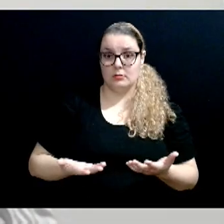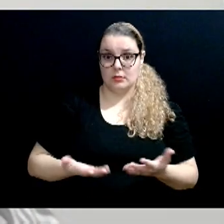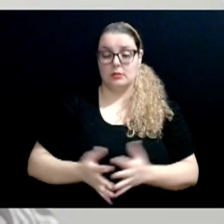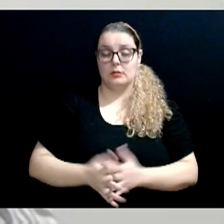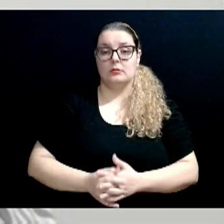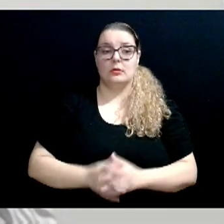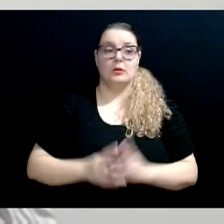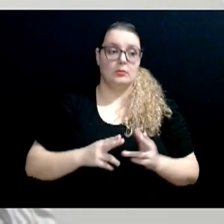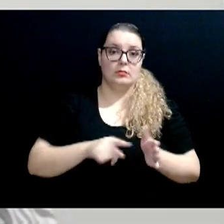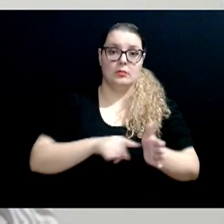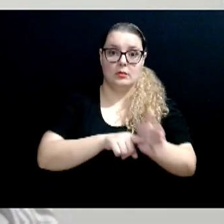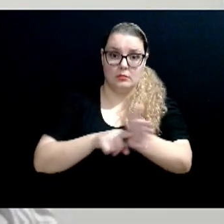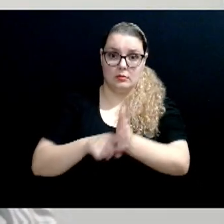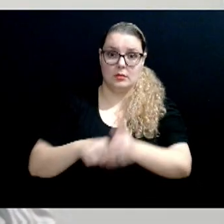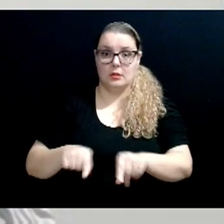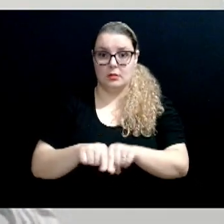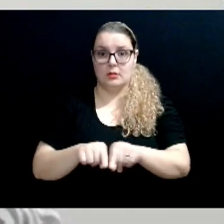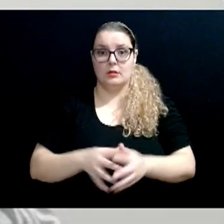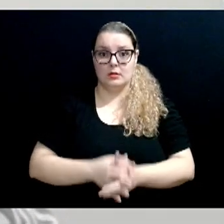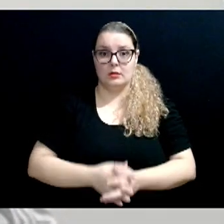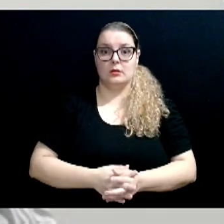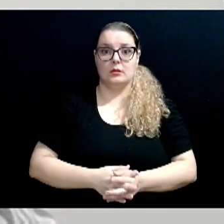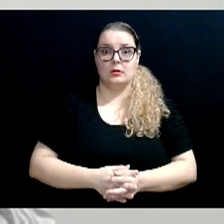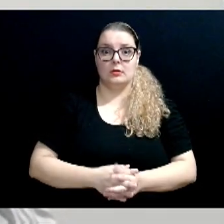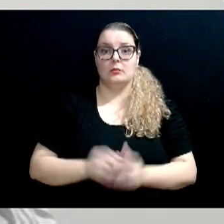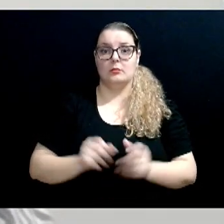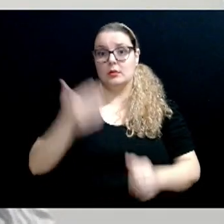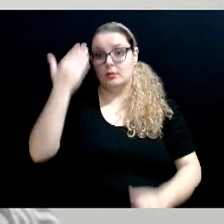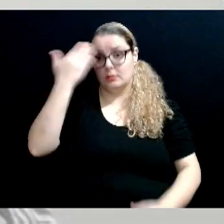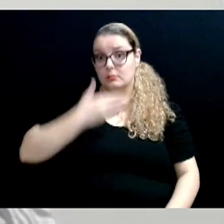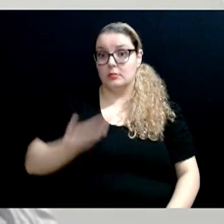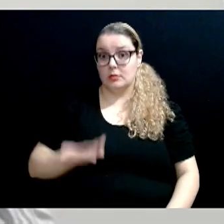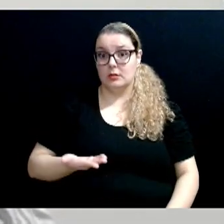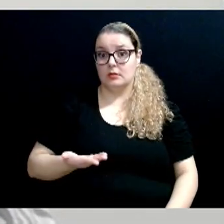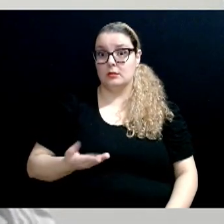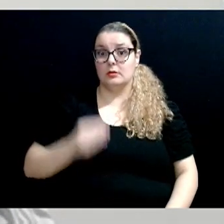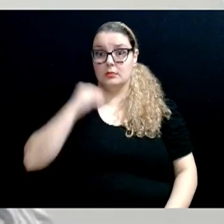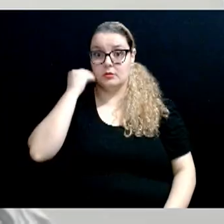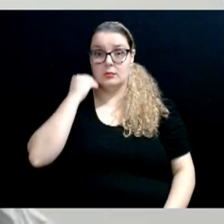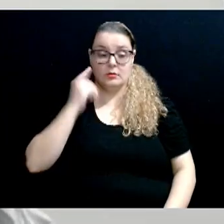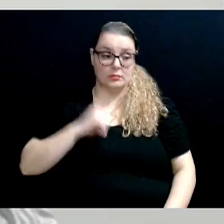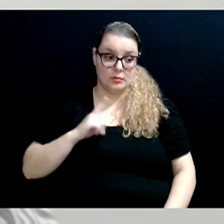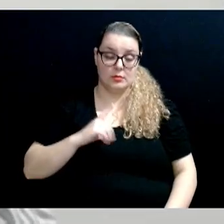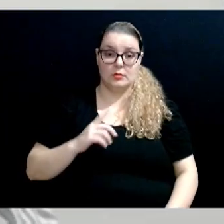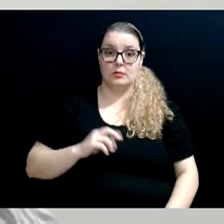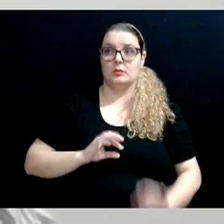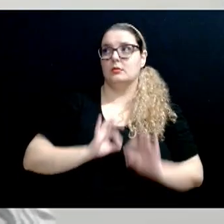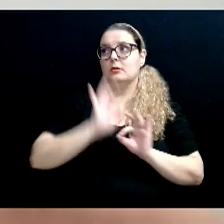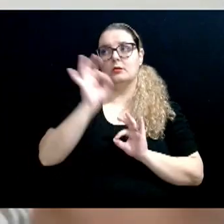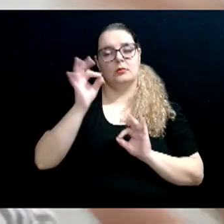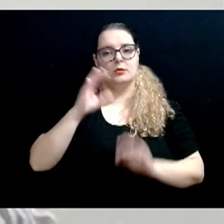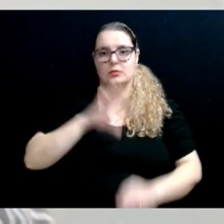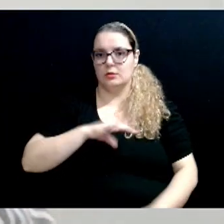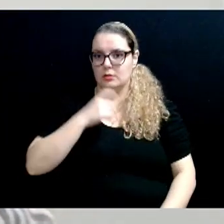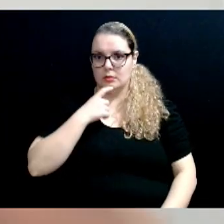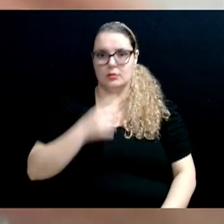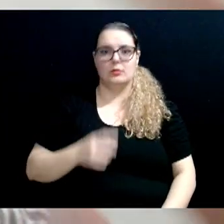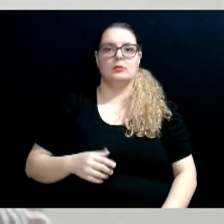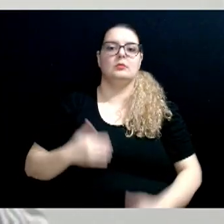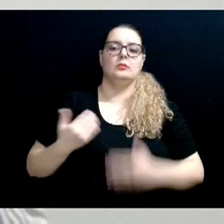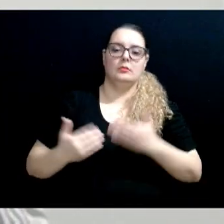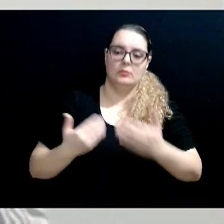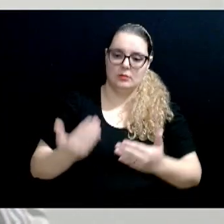pode constatar isso, e experiências que eu tenho fora de Campinas, que a gente vai levar ao trabalho, vai